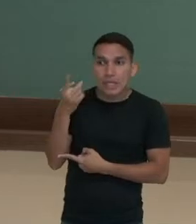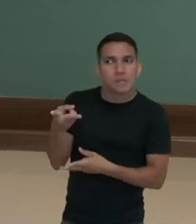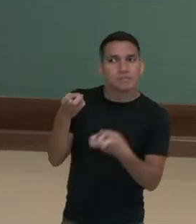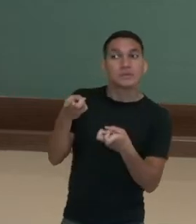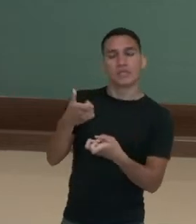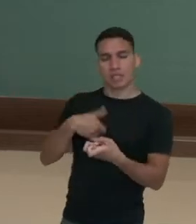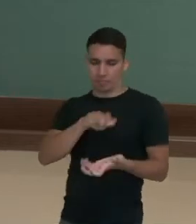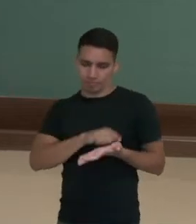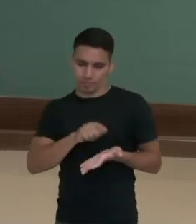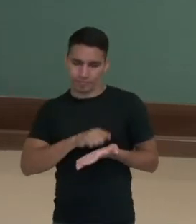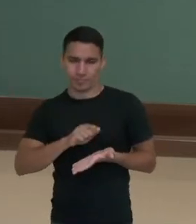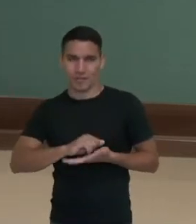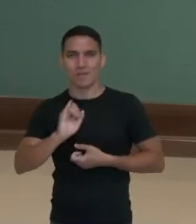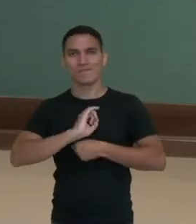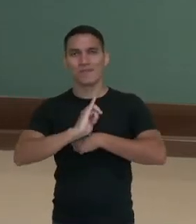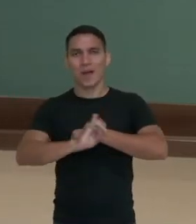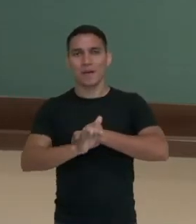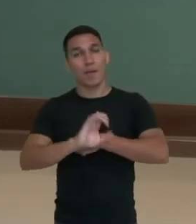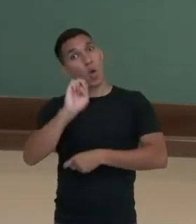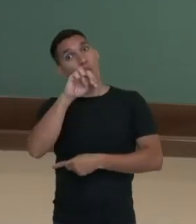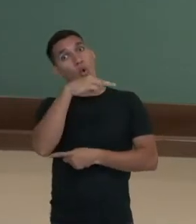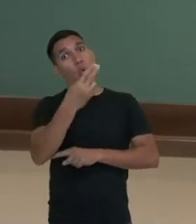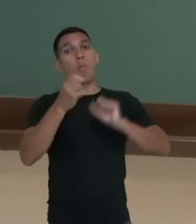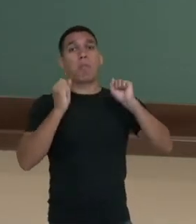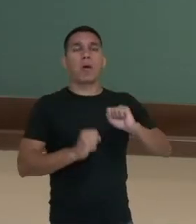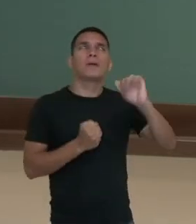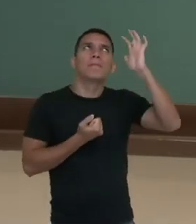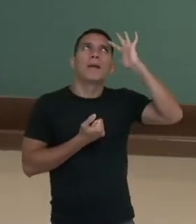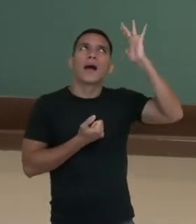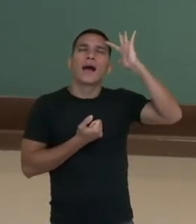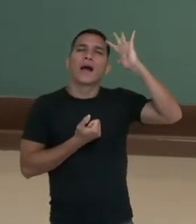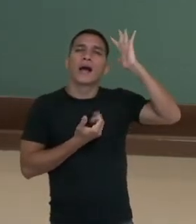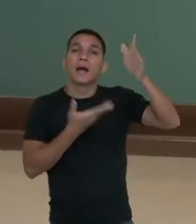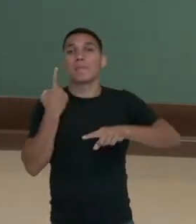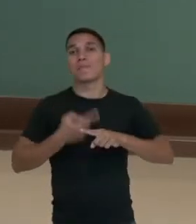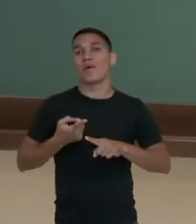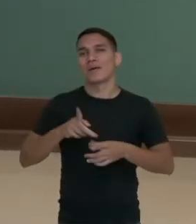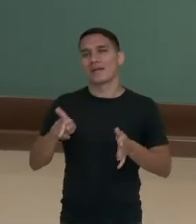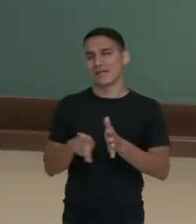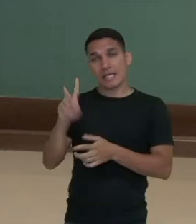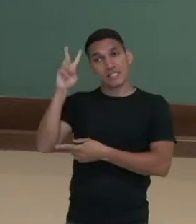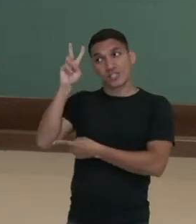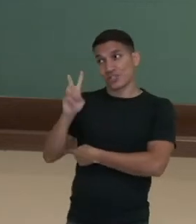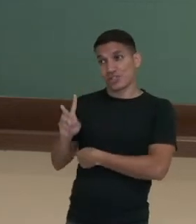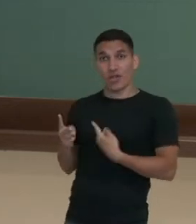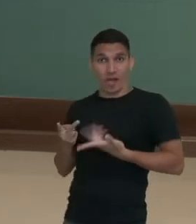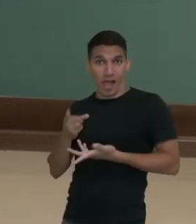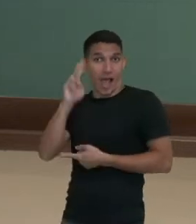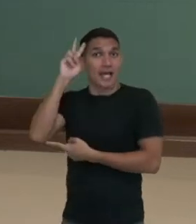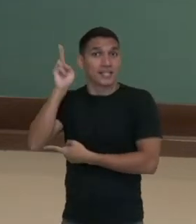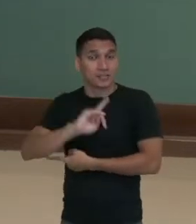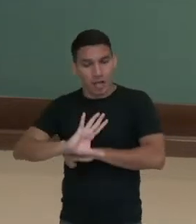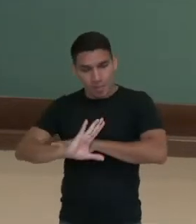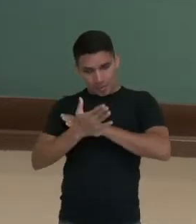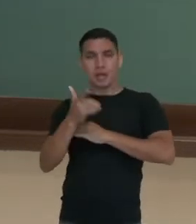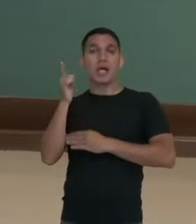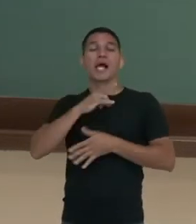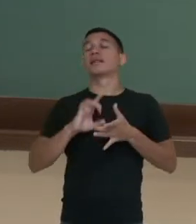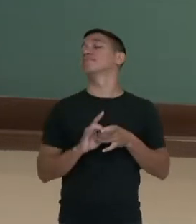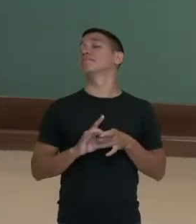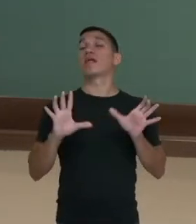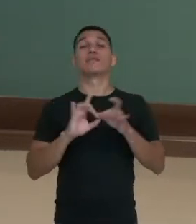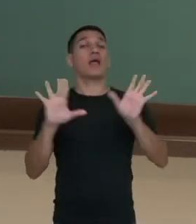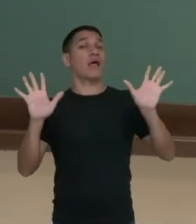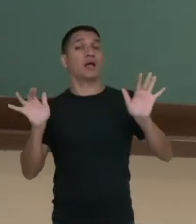ter acontecido, ou pode ser imaginado por ele, porque é uma história. Então, a história ela permite que eu imagine, mas